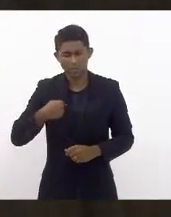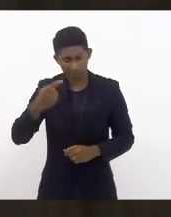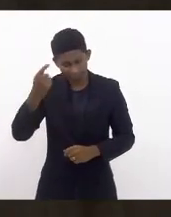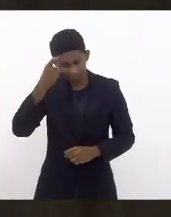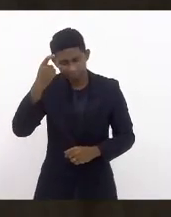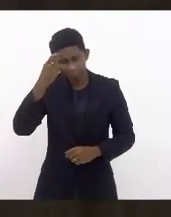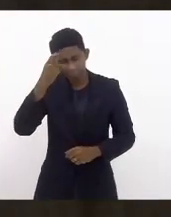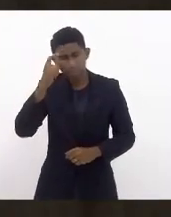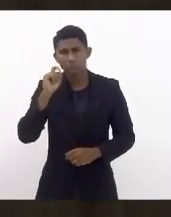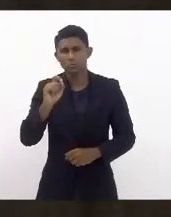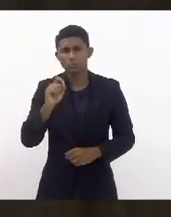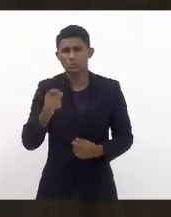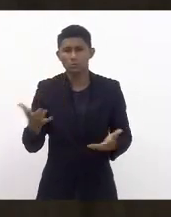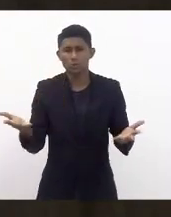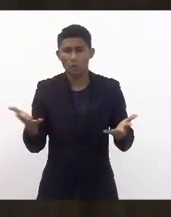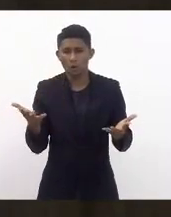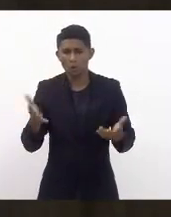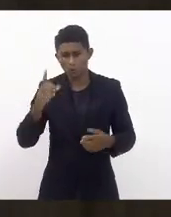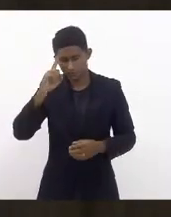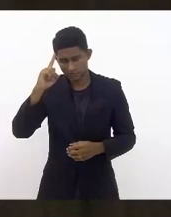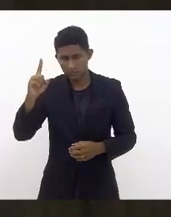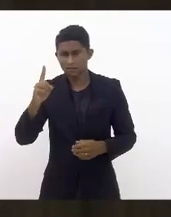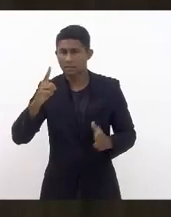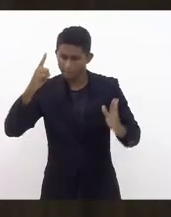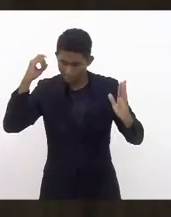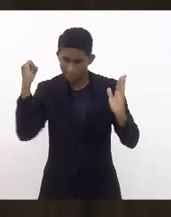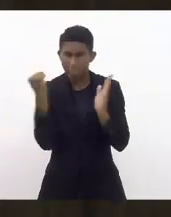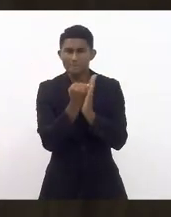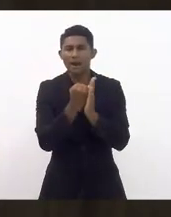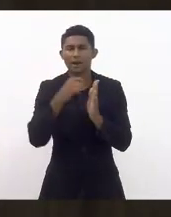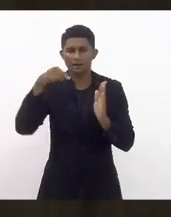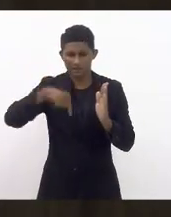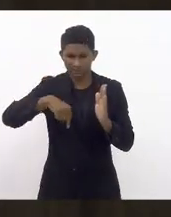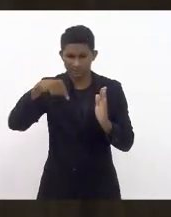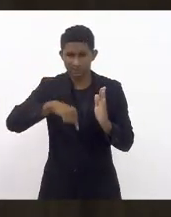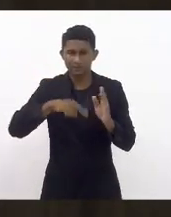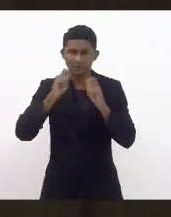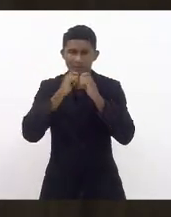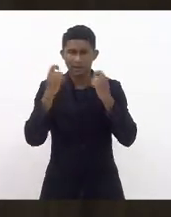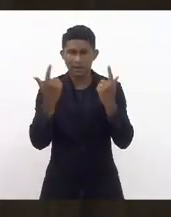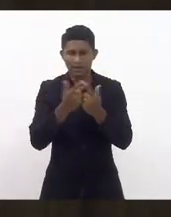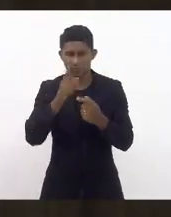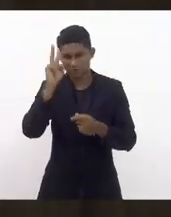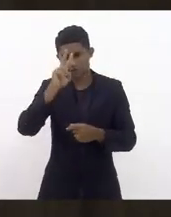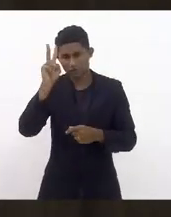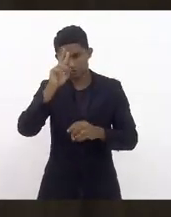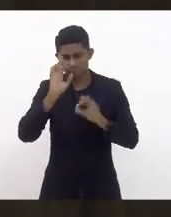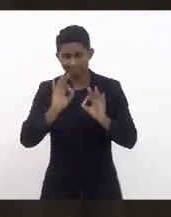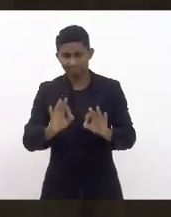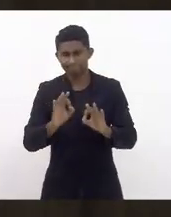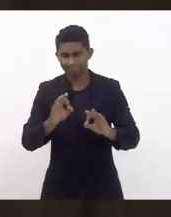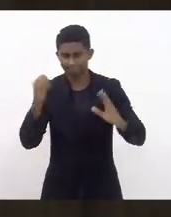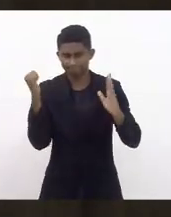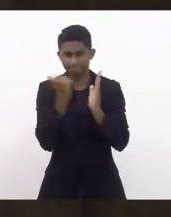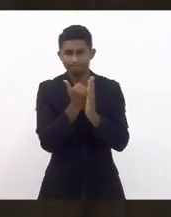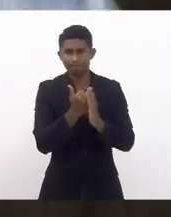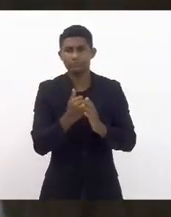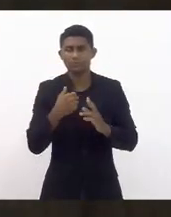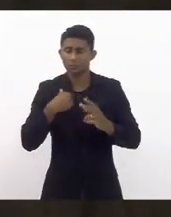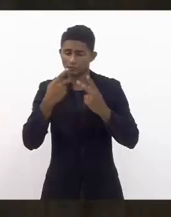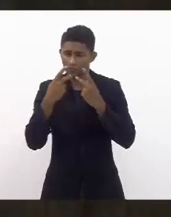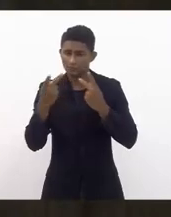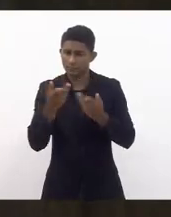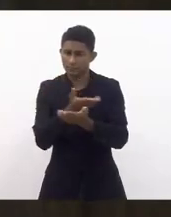o dia de hoje marcará para sempre a história desse parlamento. E posso dizer para vocês, todos que estão aqui, a